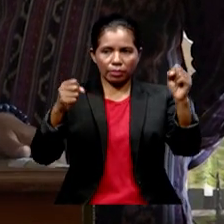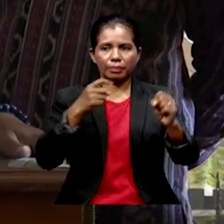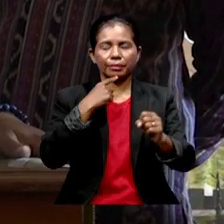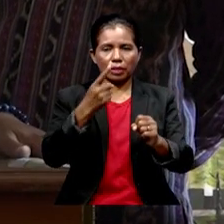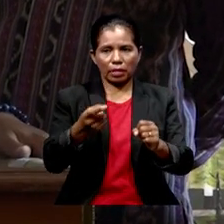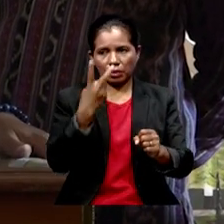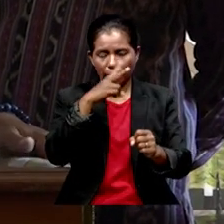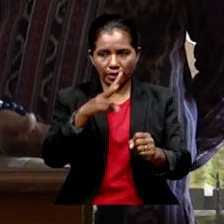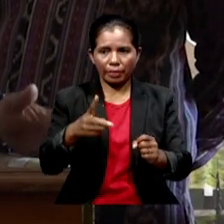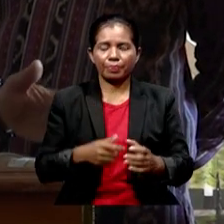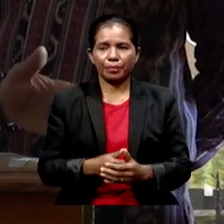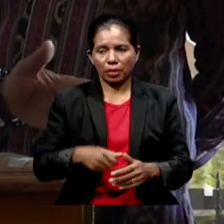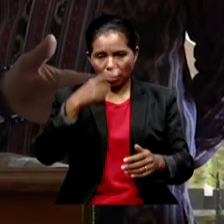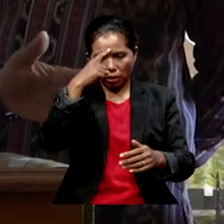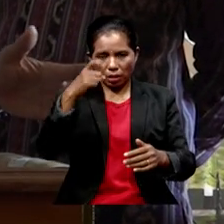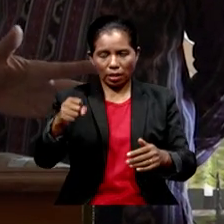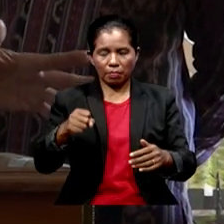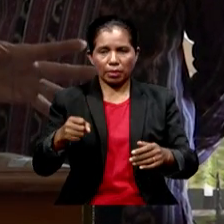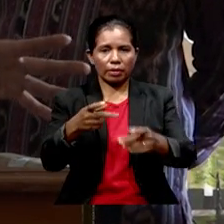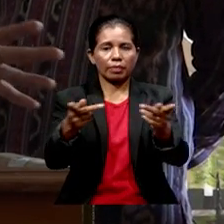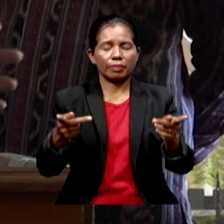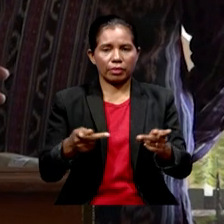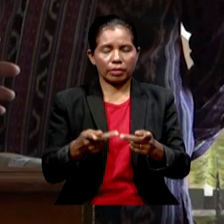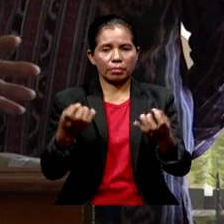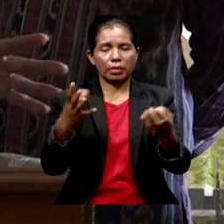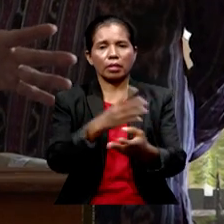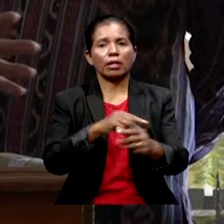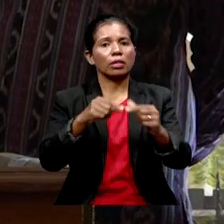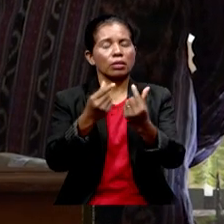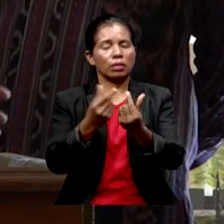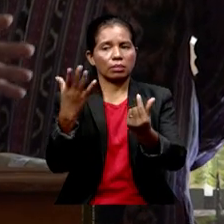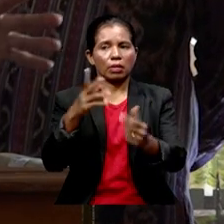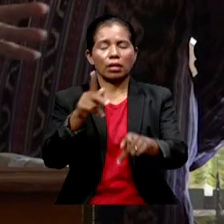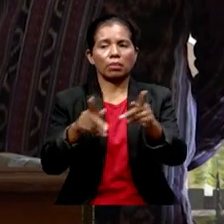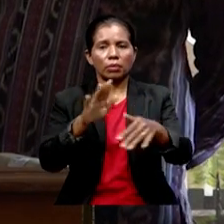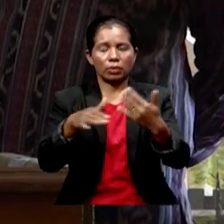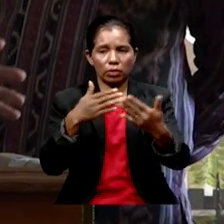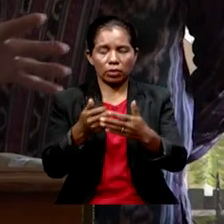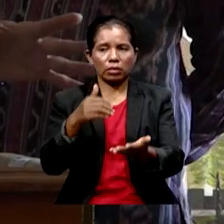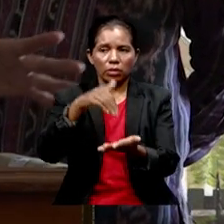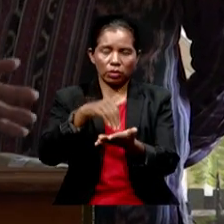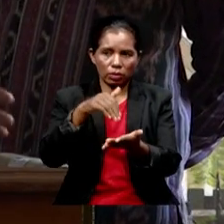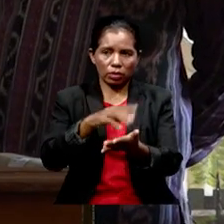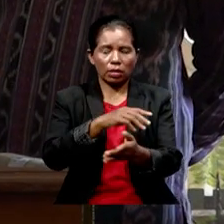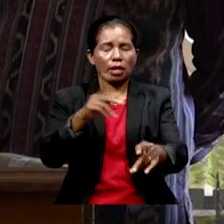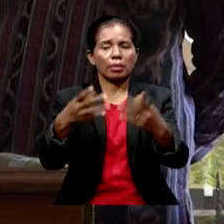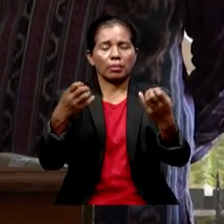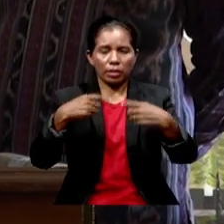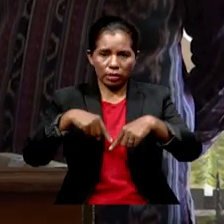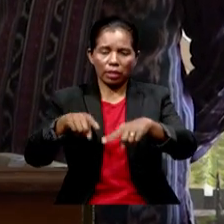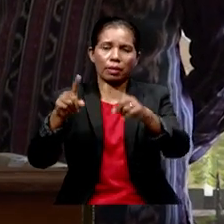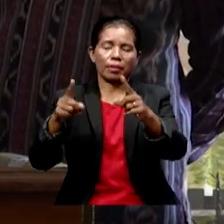haré tamba ia componente ia ia en va ne população se ituir estudante se ituir ema barak mak se